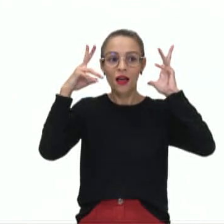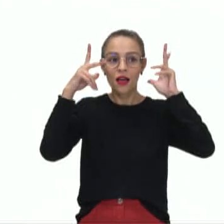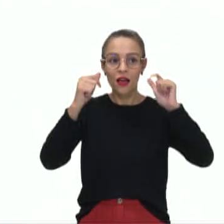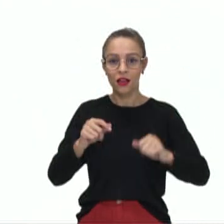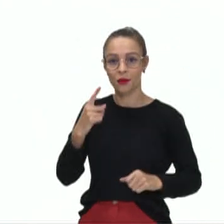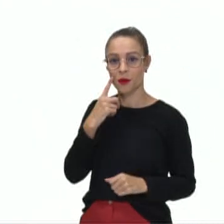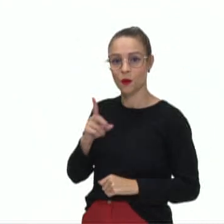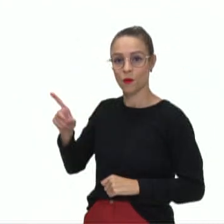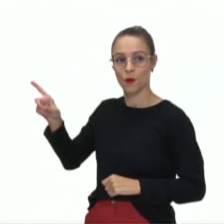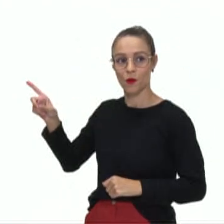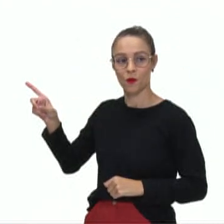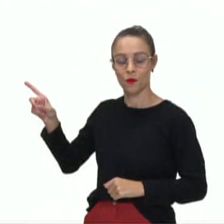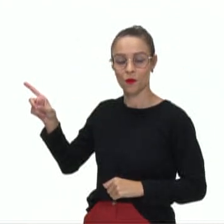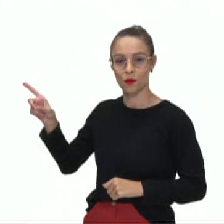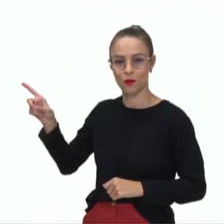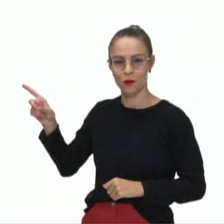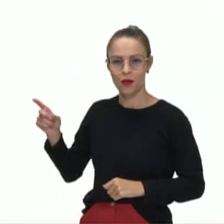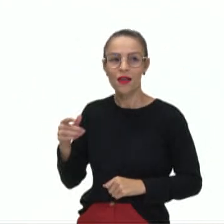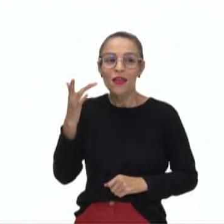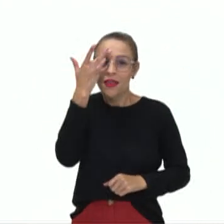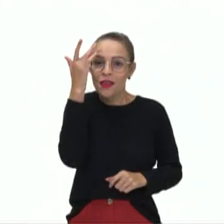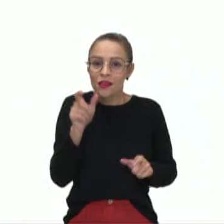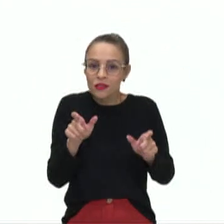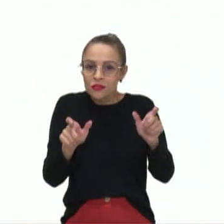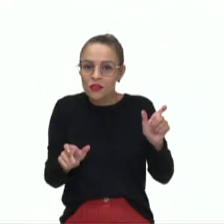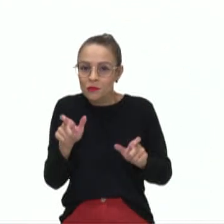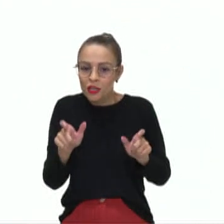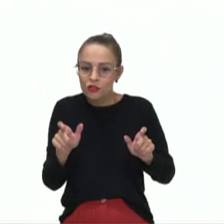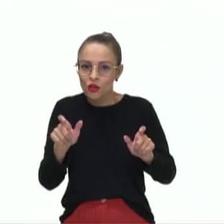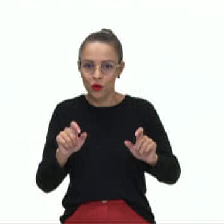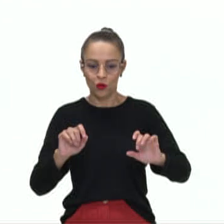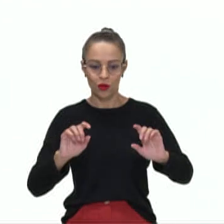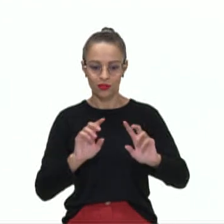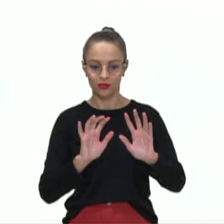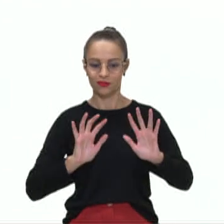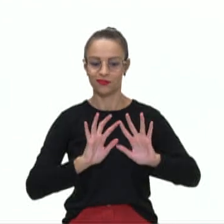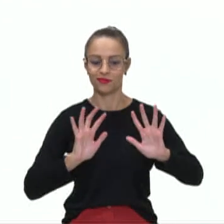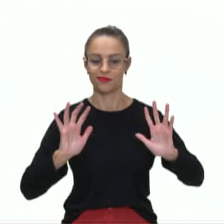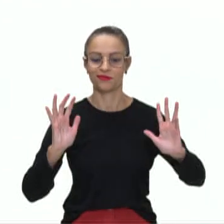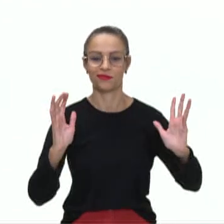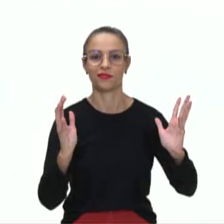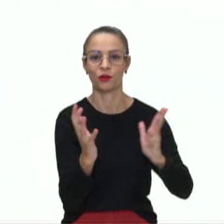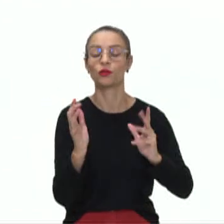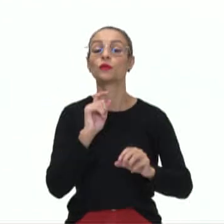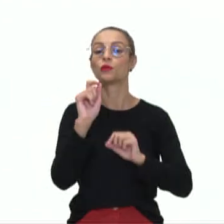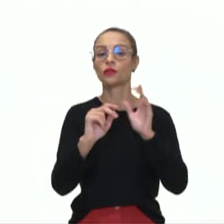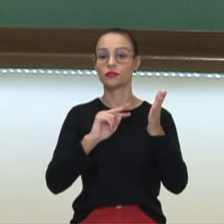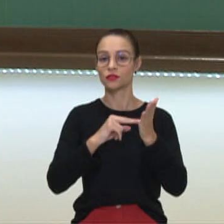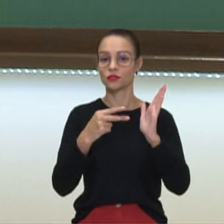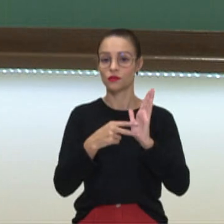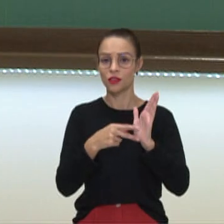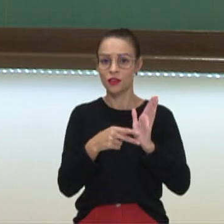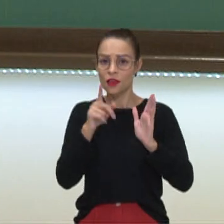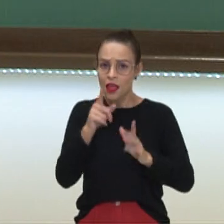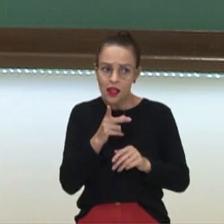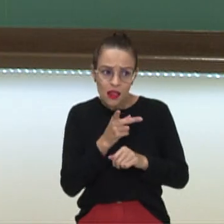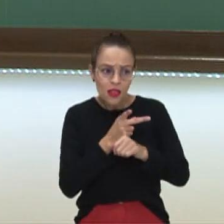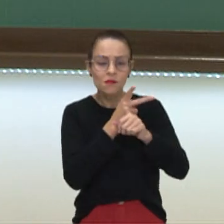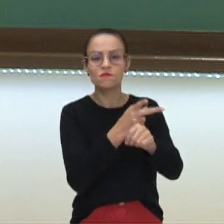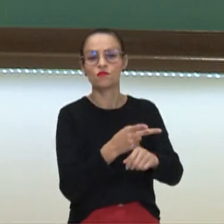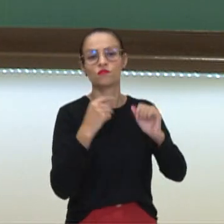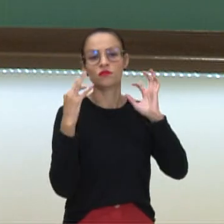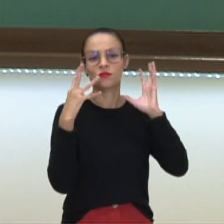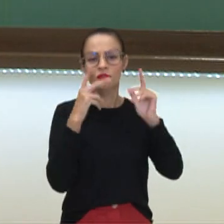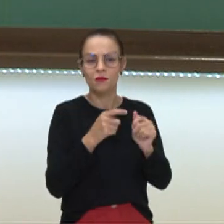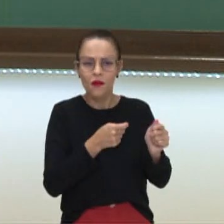aqui no meio, outro animal, e as pessoas em volta. E traz essa ideia do quê, né? Da caça, da questão da